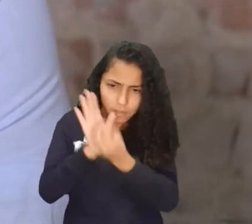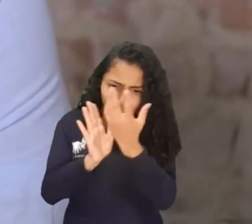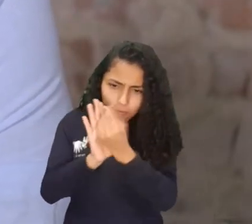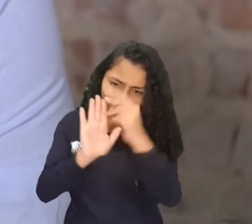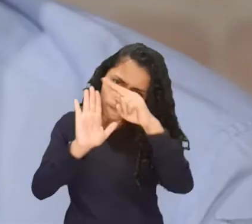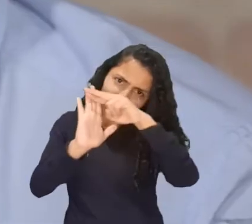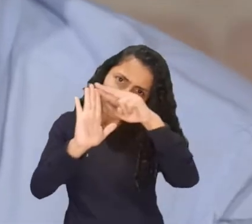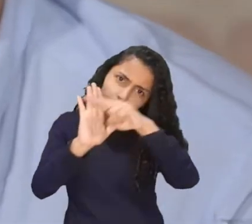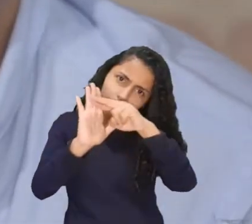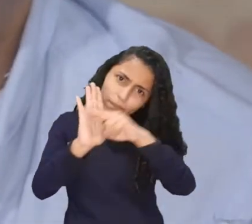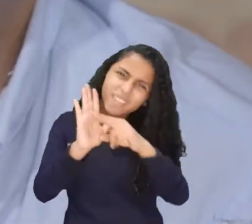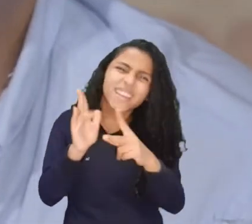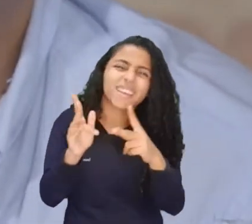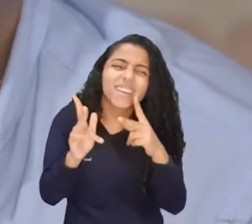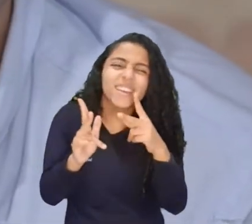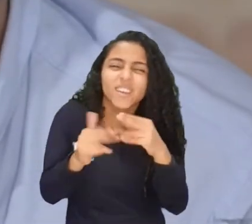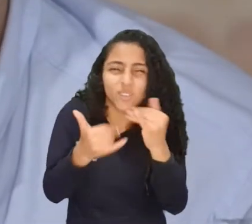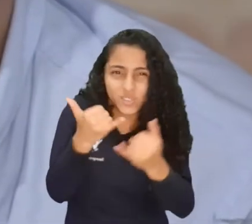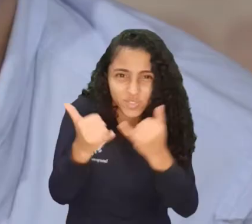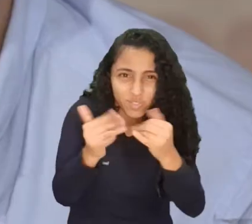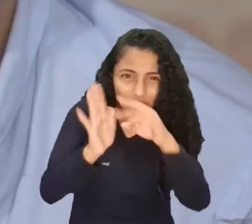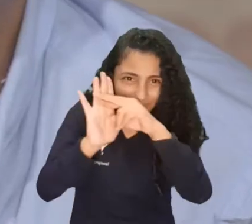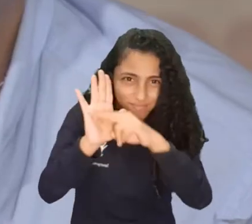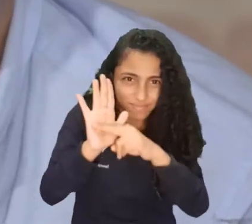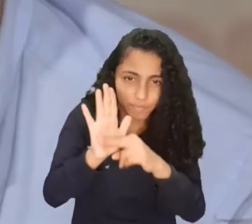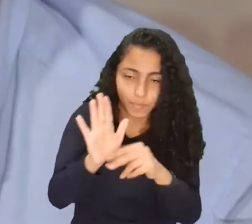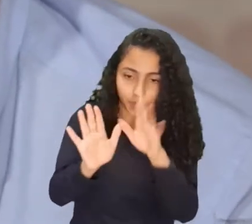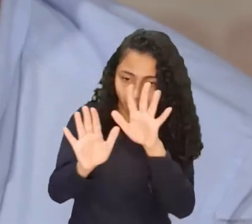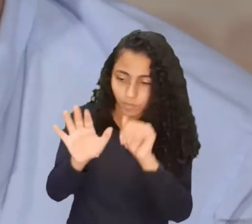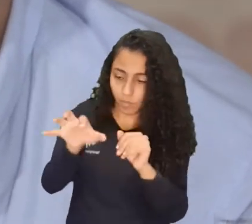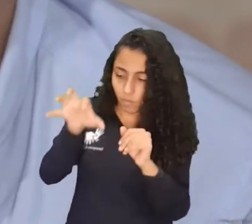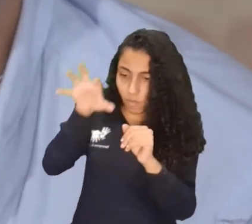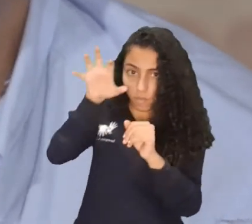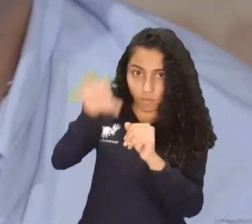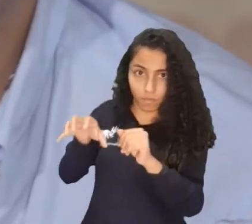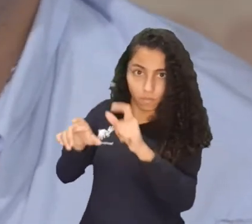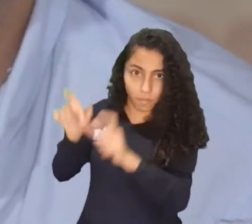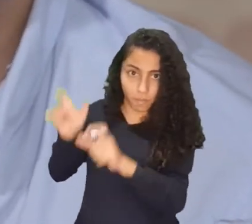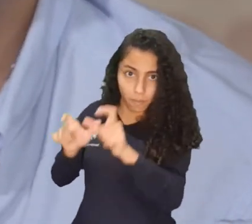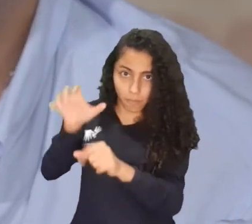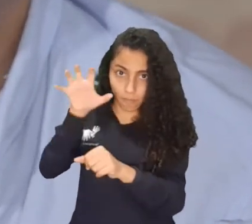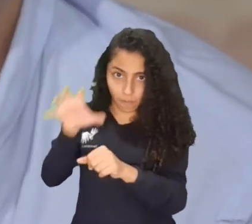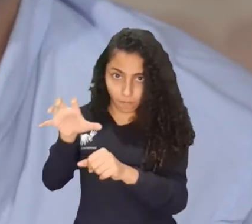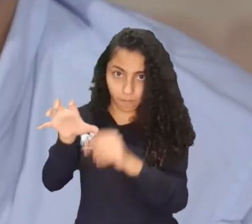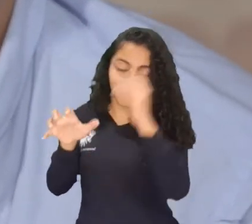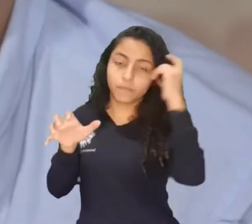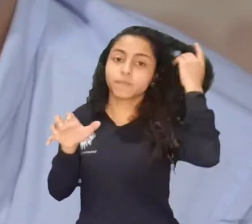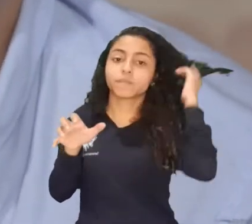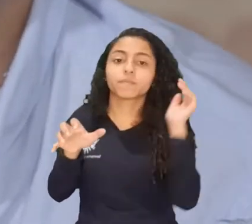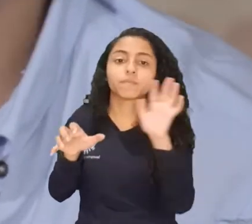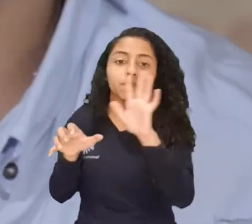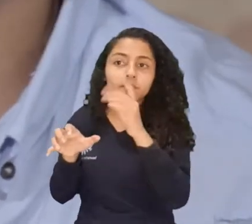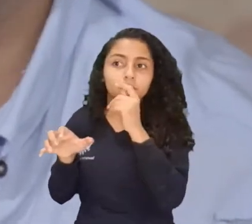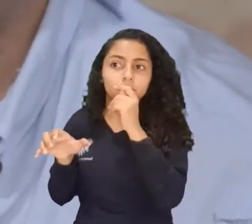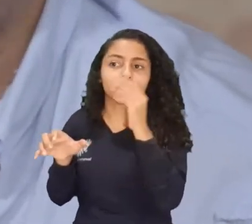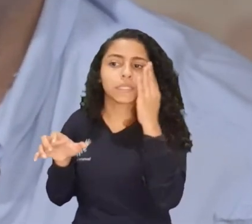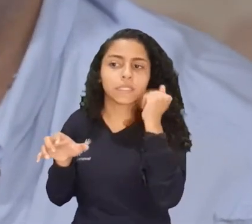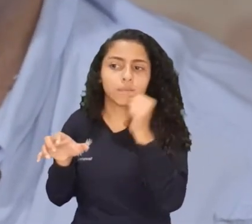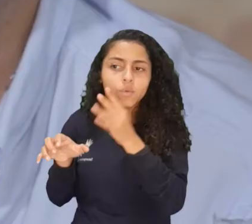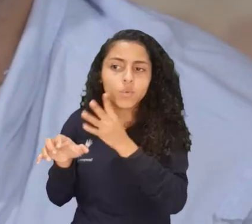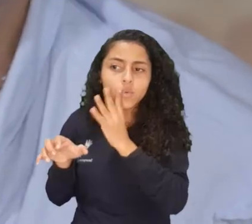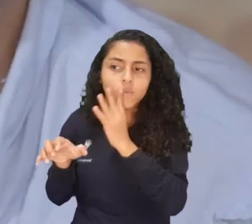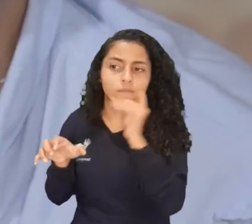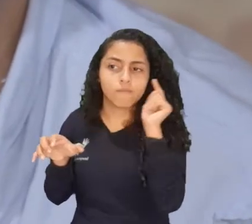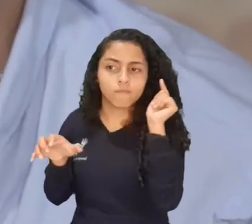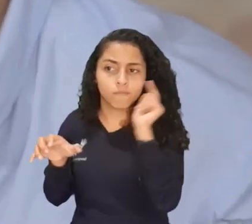como se fosse um jogo. Eu tenho uma espécie num lugar, com uma distribuição geográfica, e eu digo, olha, conhecendo essa espécie e tendo aqui a ficha